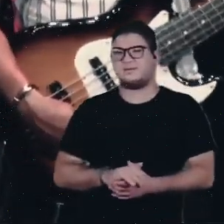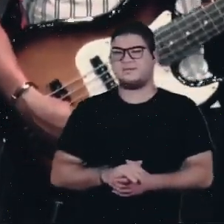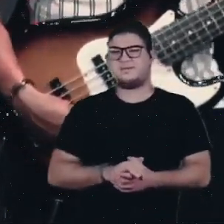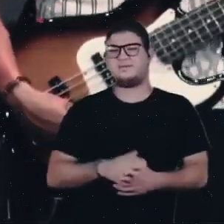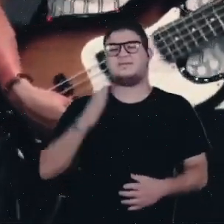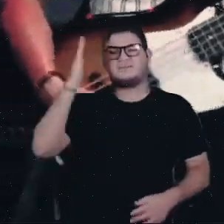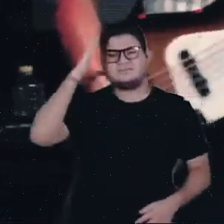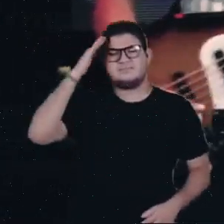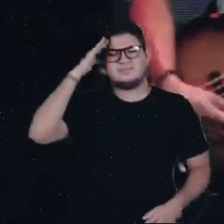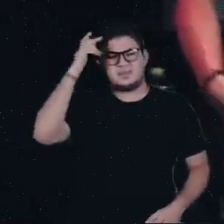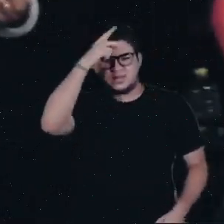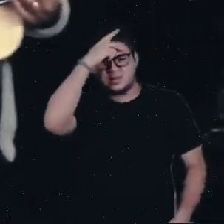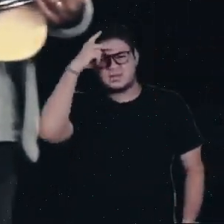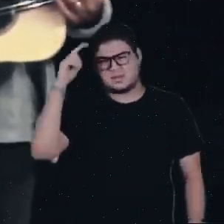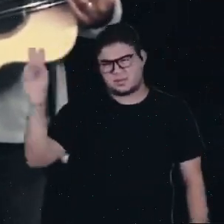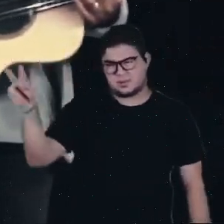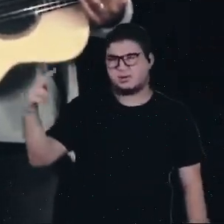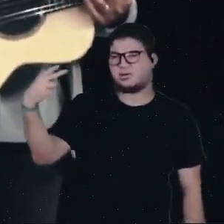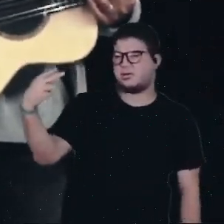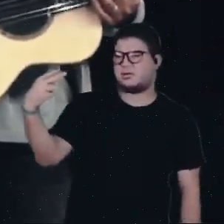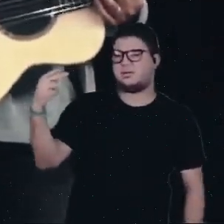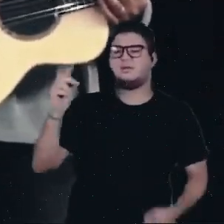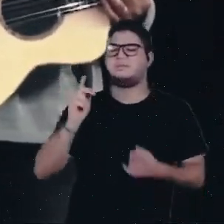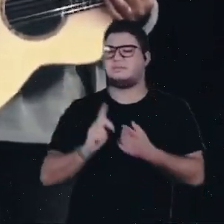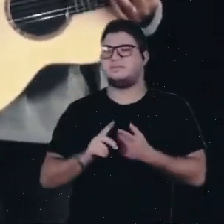eu sei que essa pessoa me viu.